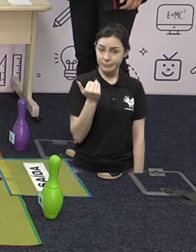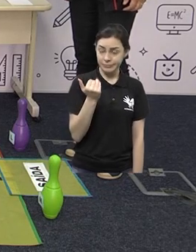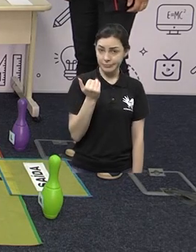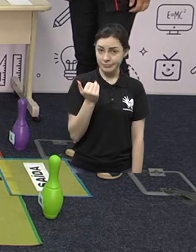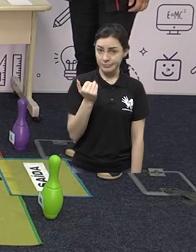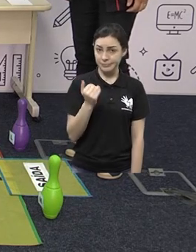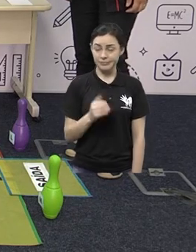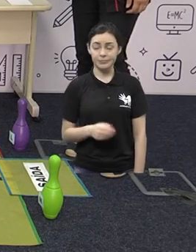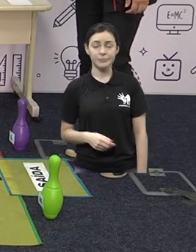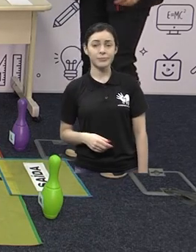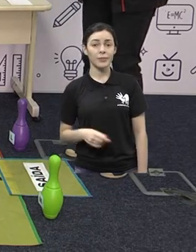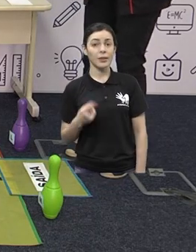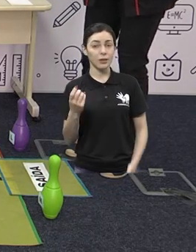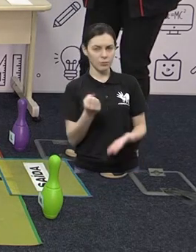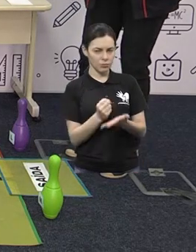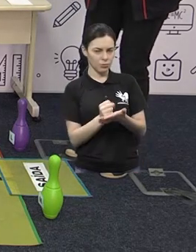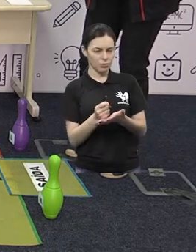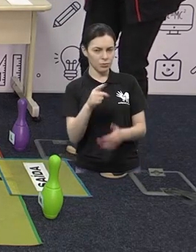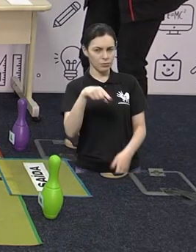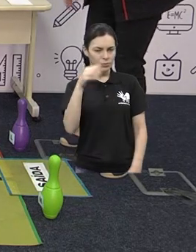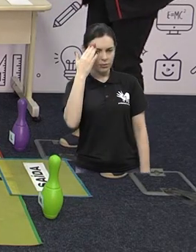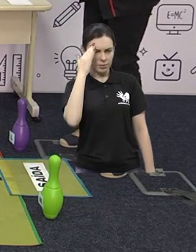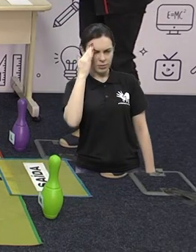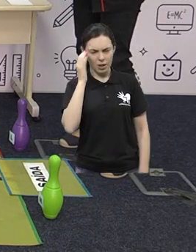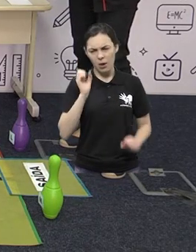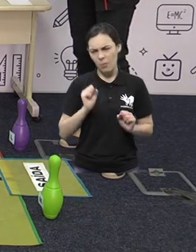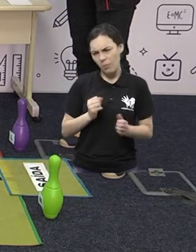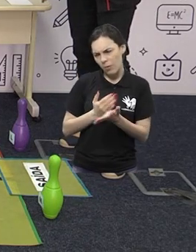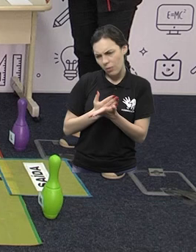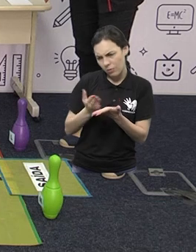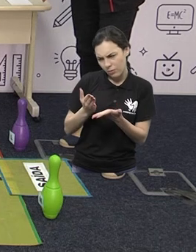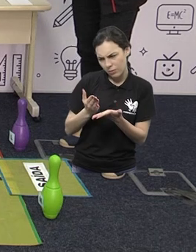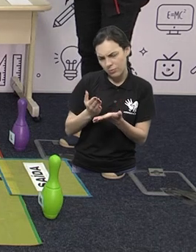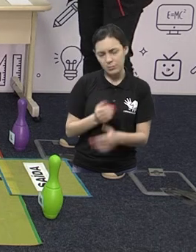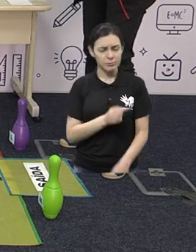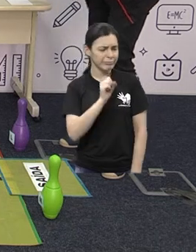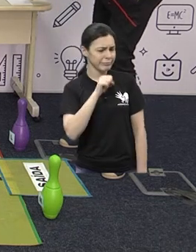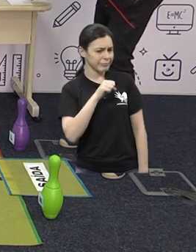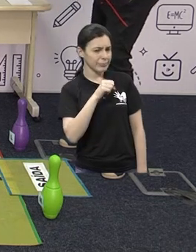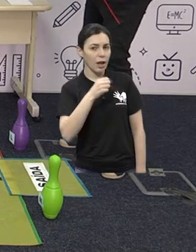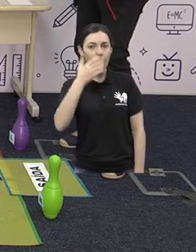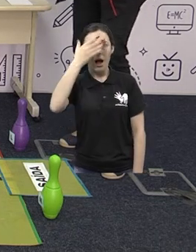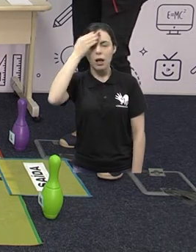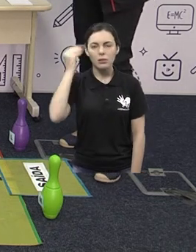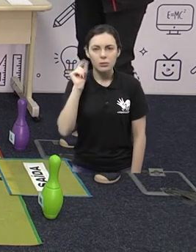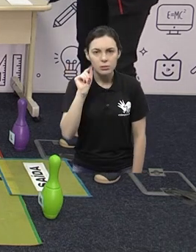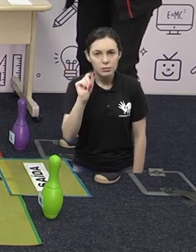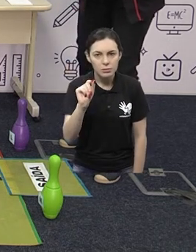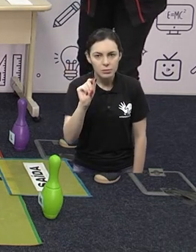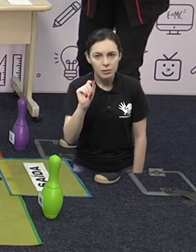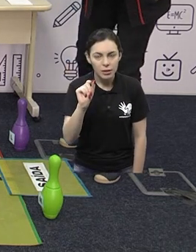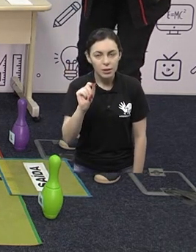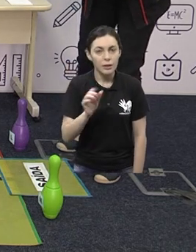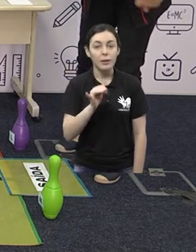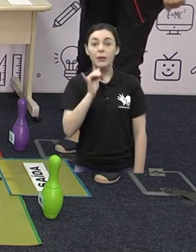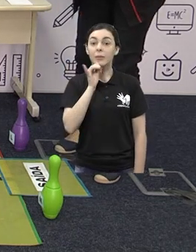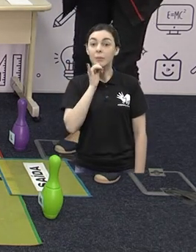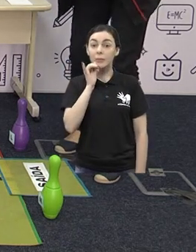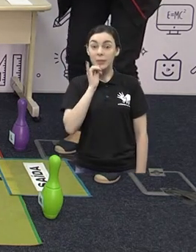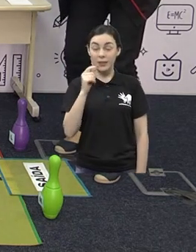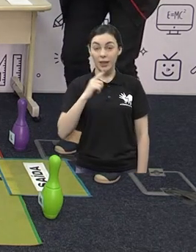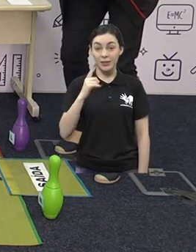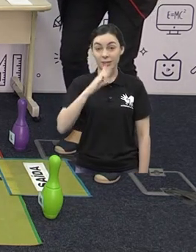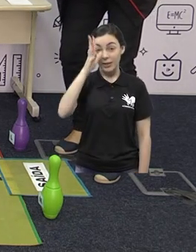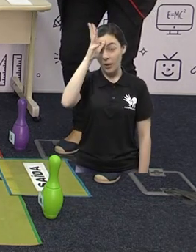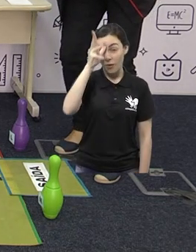Vamos lá, professora Lu? Vamos sim. A gente vai jogar e vocês vão entender. Eu posso começar, pode, professora sim. Lu? Ai, esqueci de uma coisa.